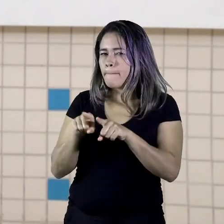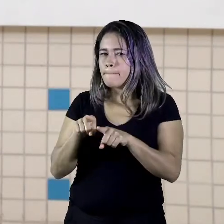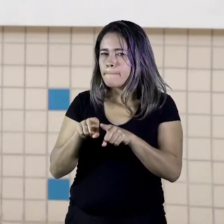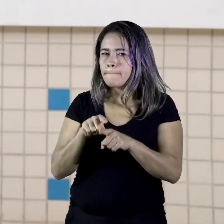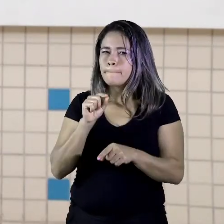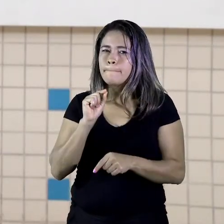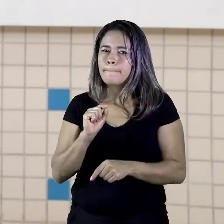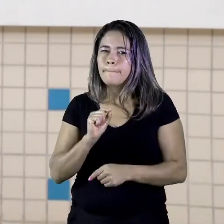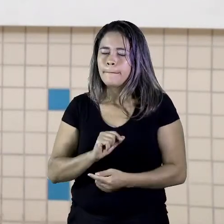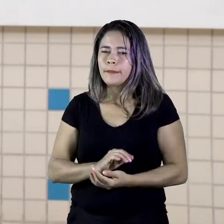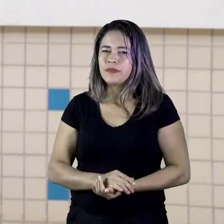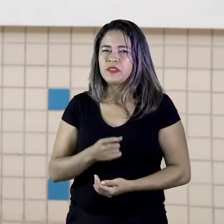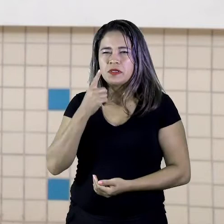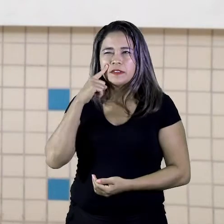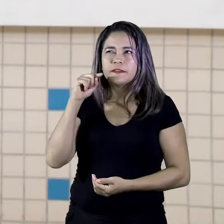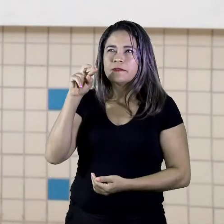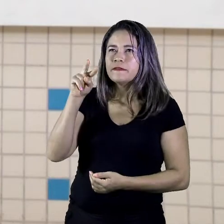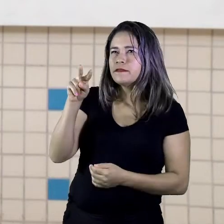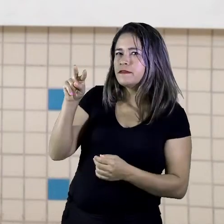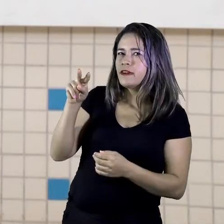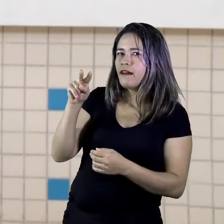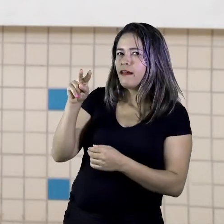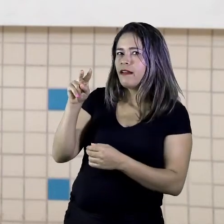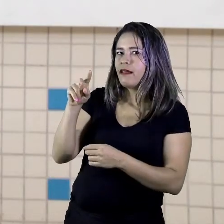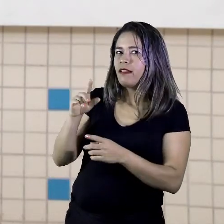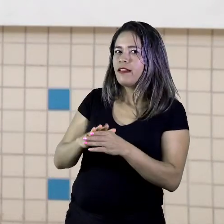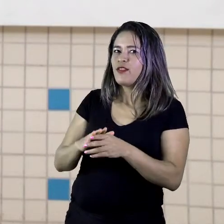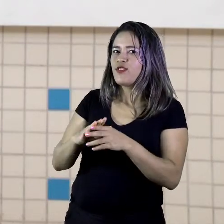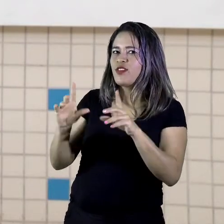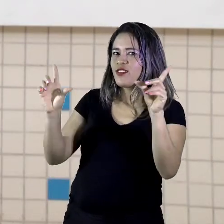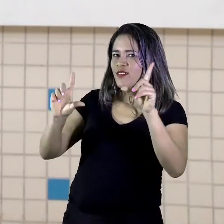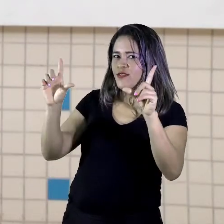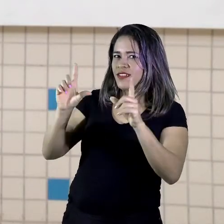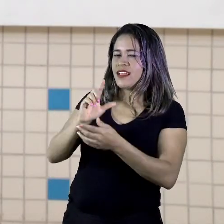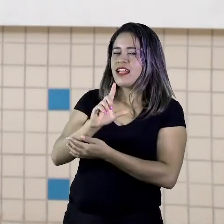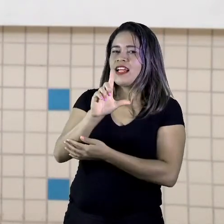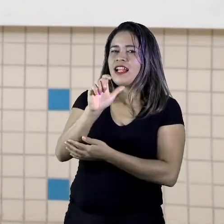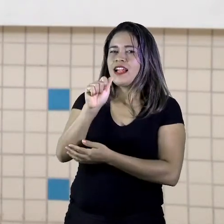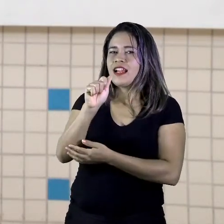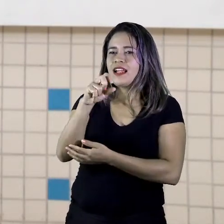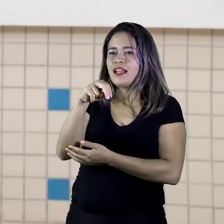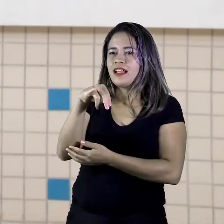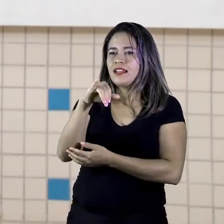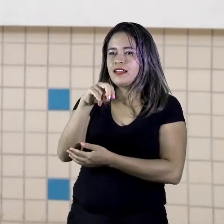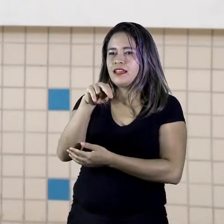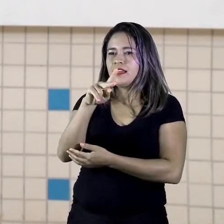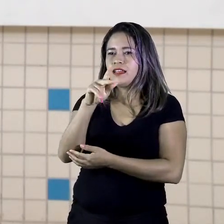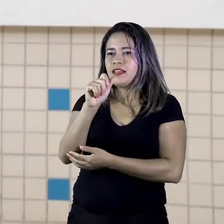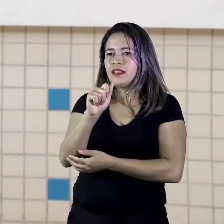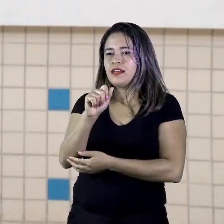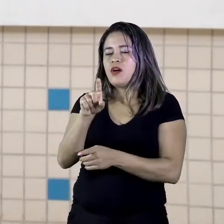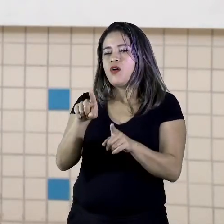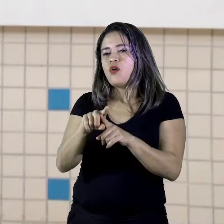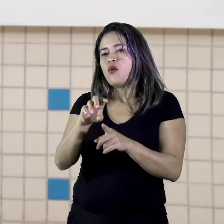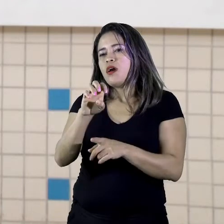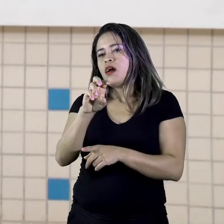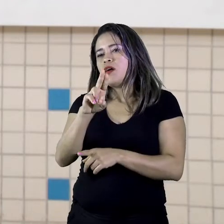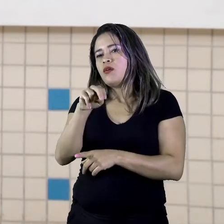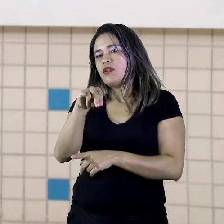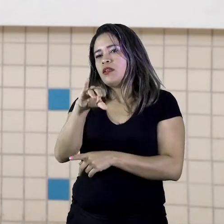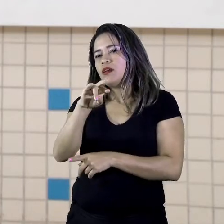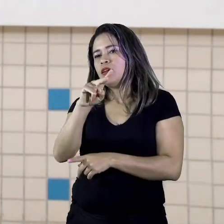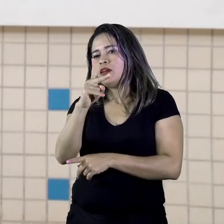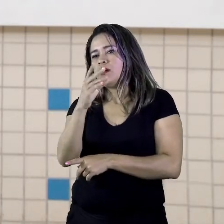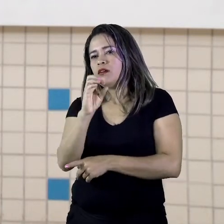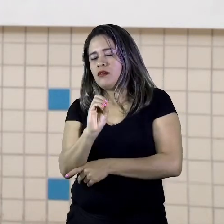sempre ouve na previsão do tempo, que são os fenômenos chamados Laninha e El Niño, que são fenômenos que fazem